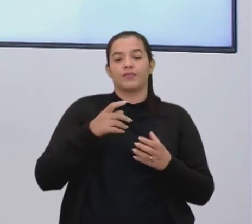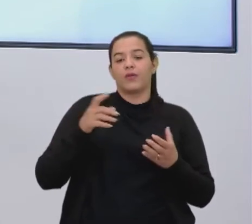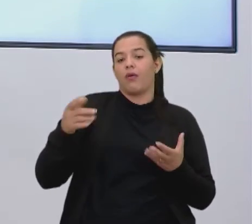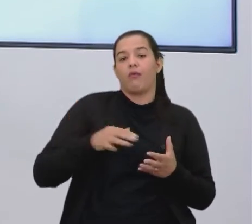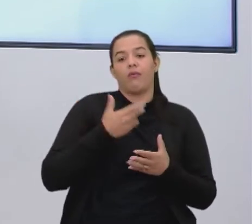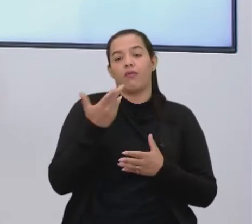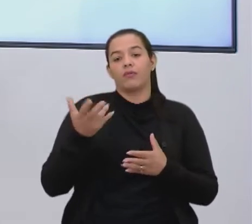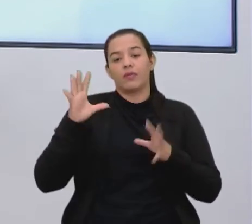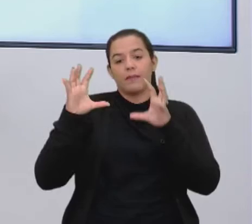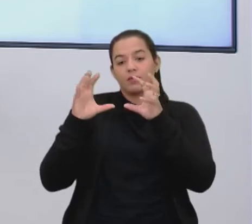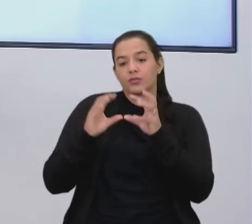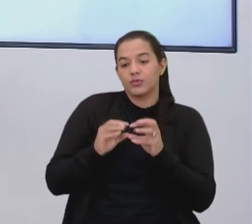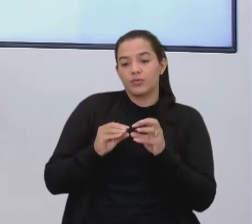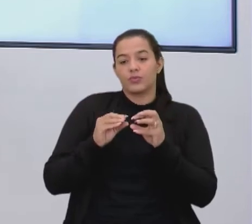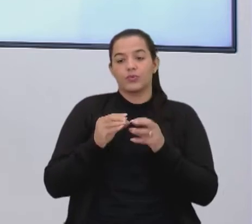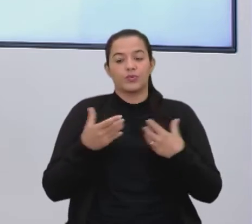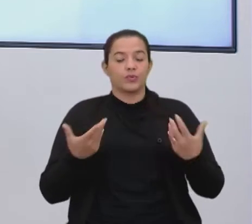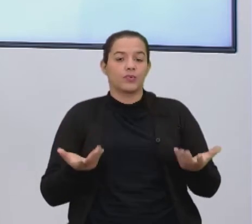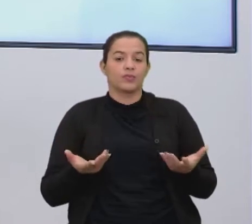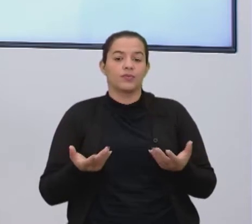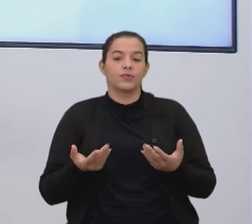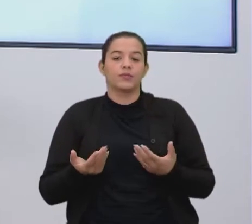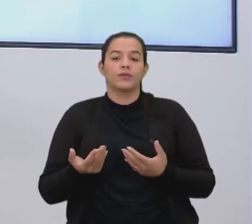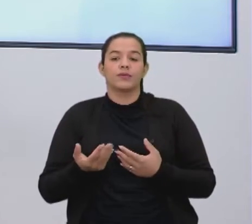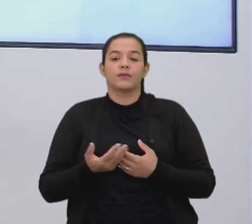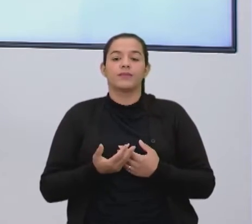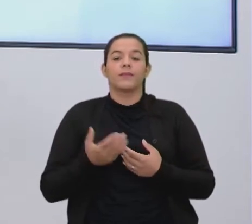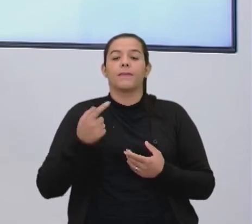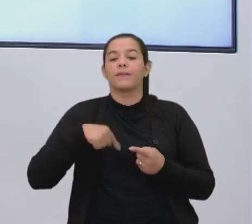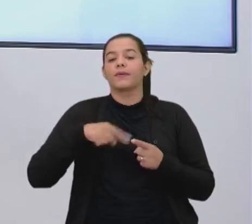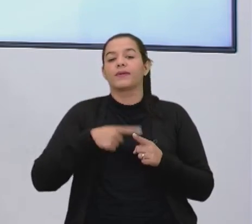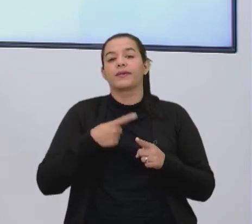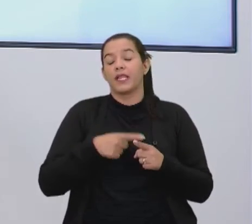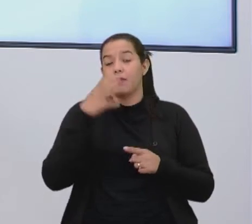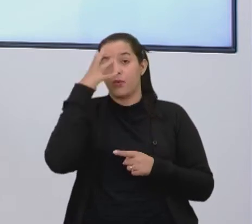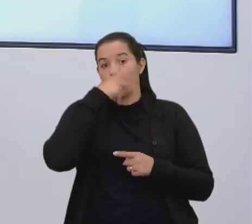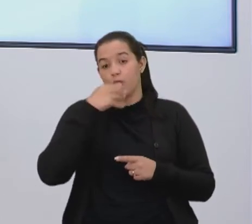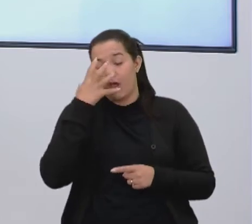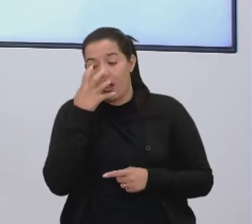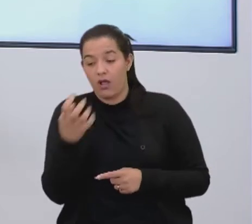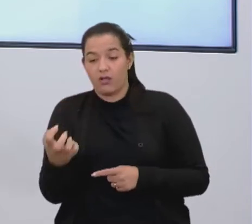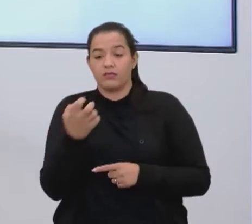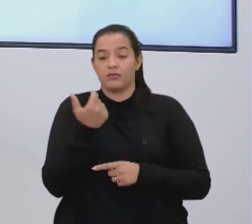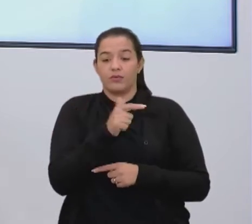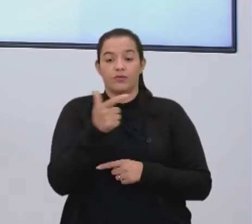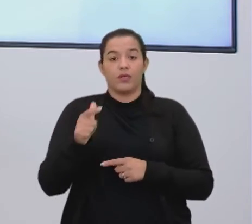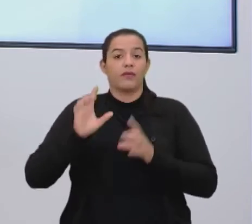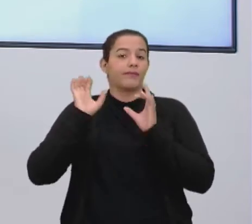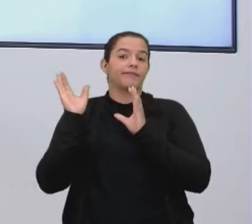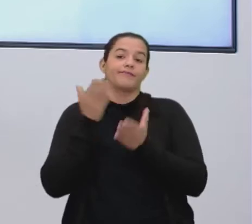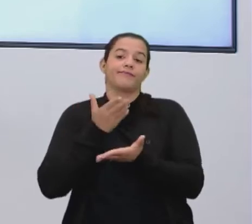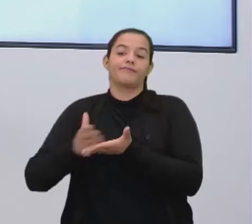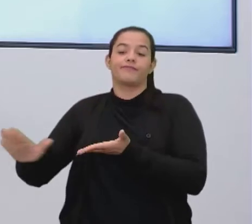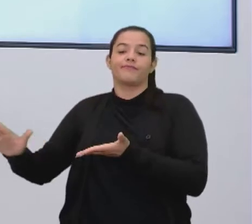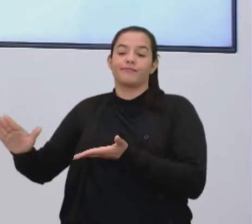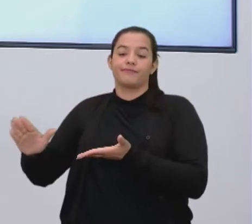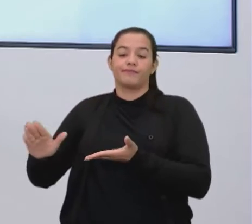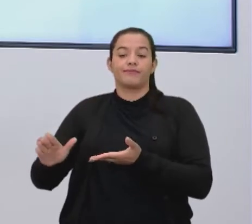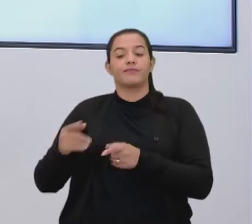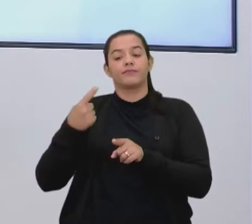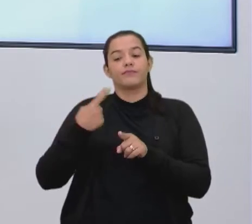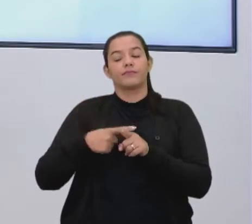ou tá mais escuro em alguma parte, né? Porque ele não tá bonito visualmente, esse produto ele é descartado por